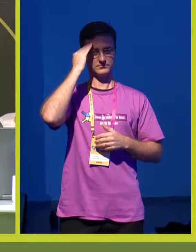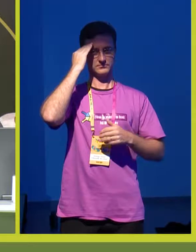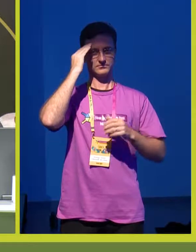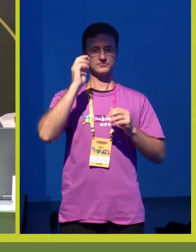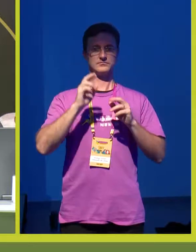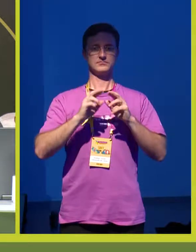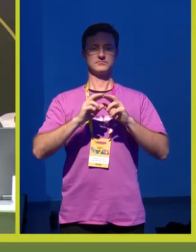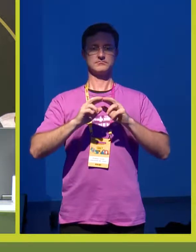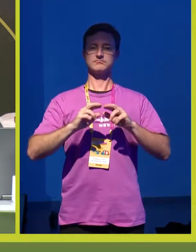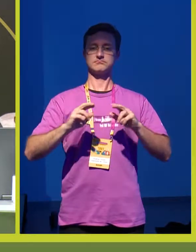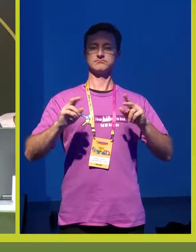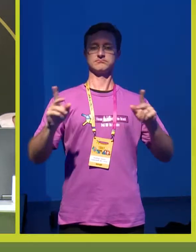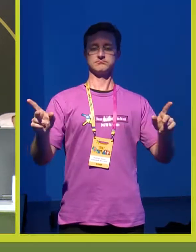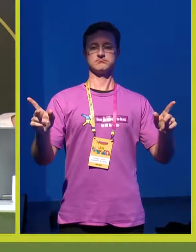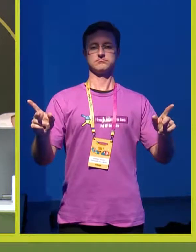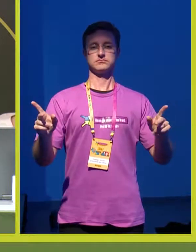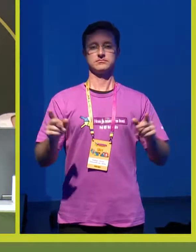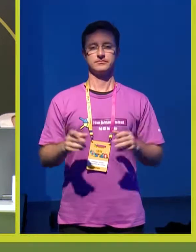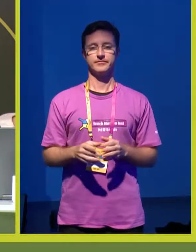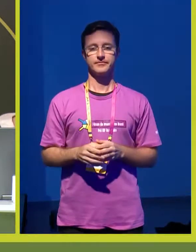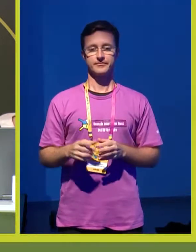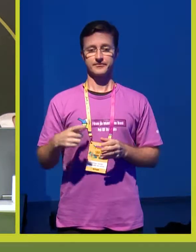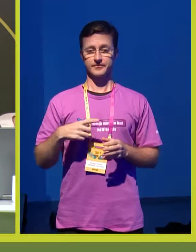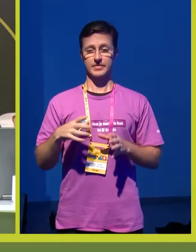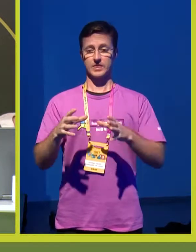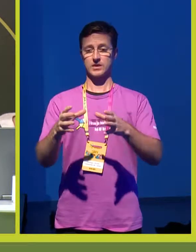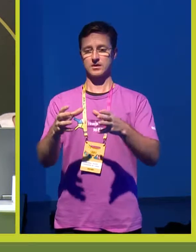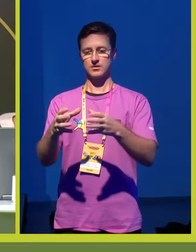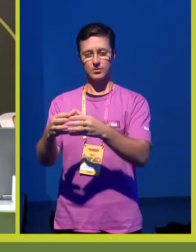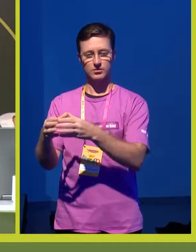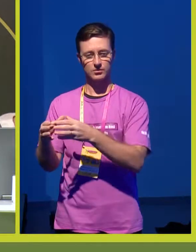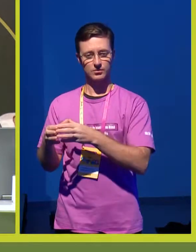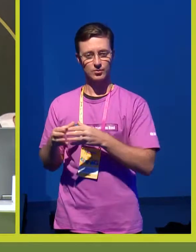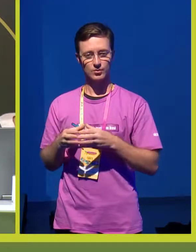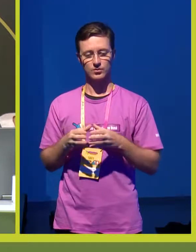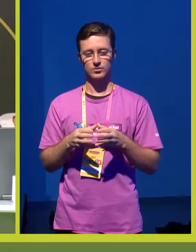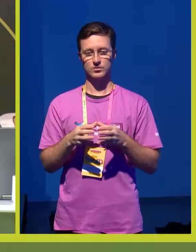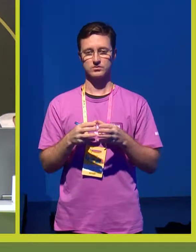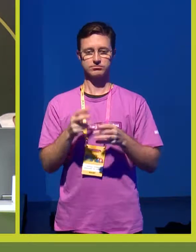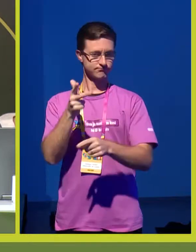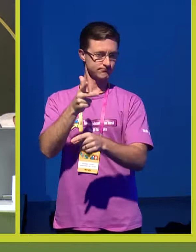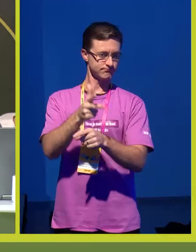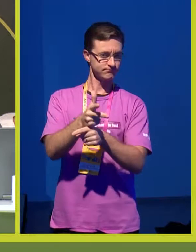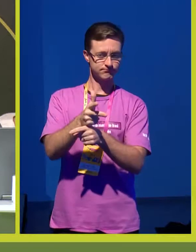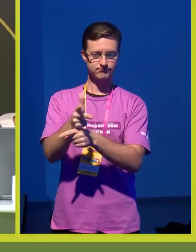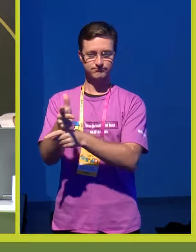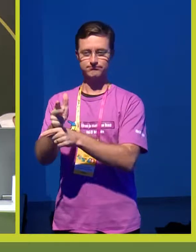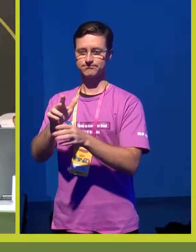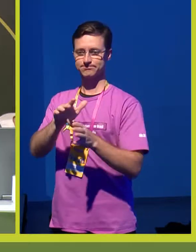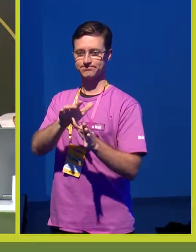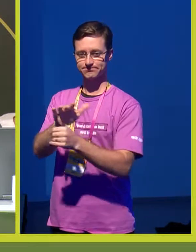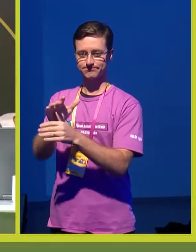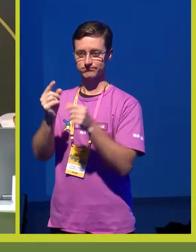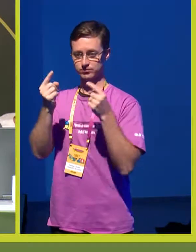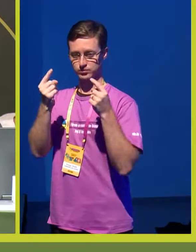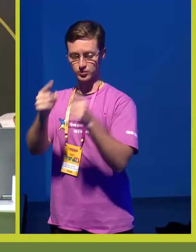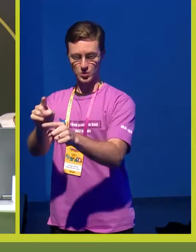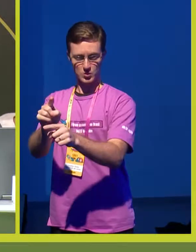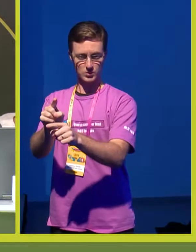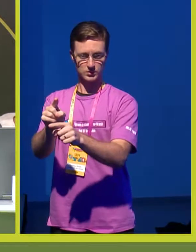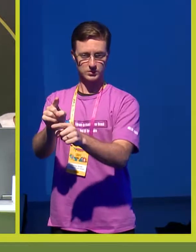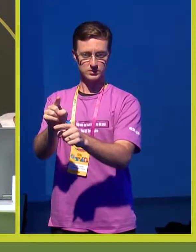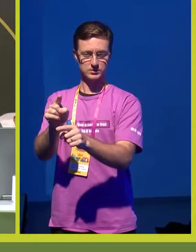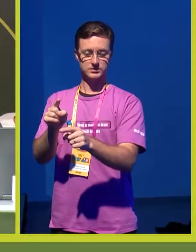os órgãos de repressão a crimes não se valem dos aparatos de vigilância, no nosso caso,